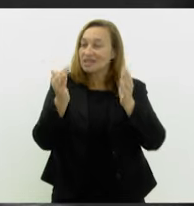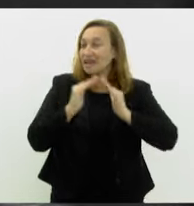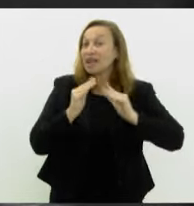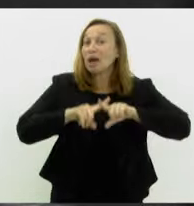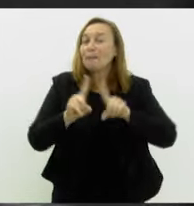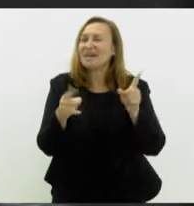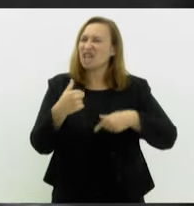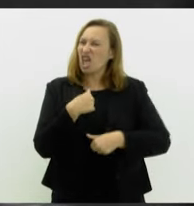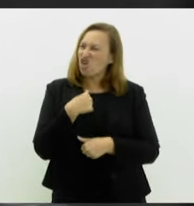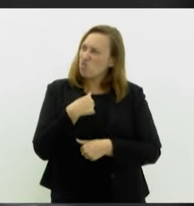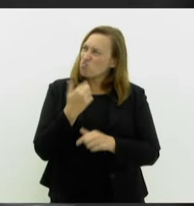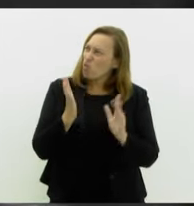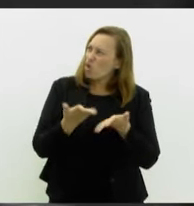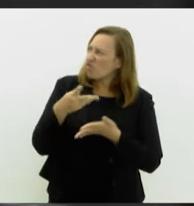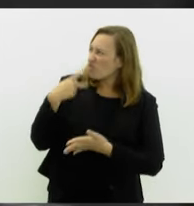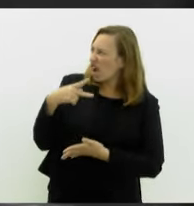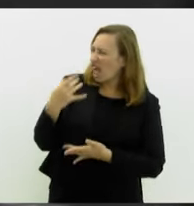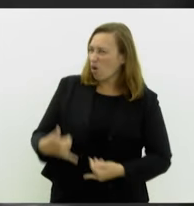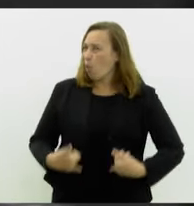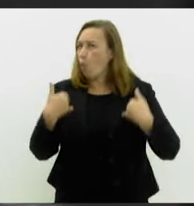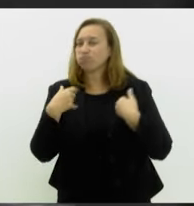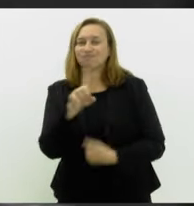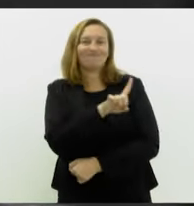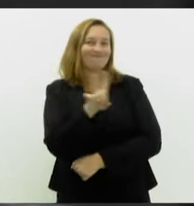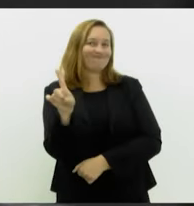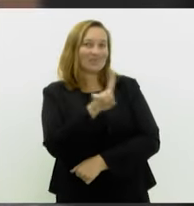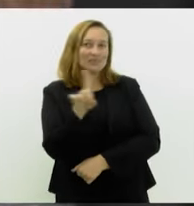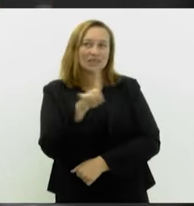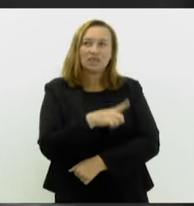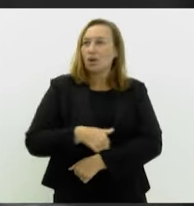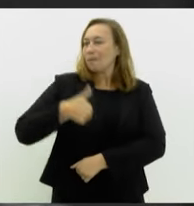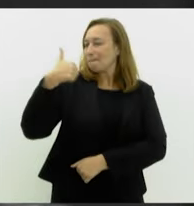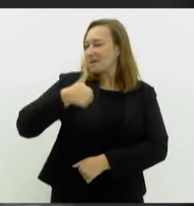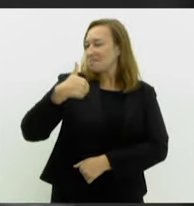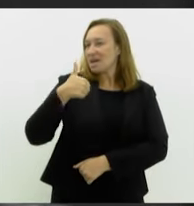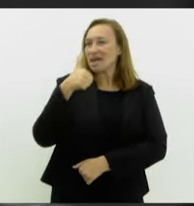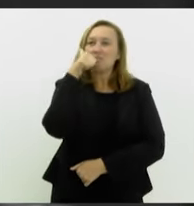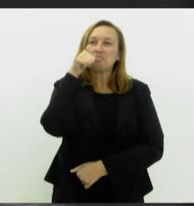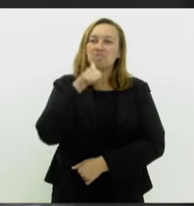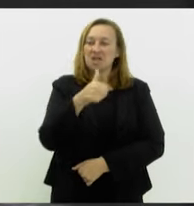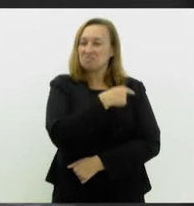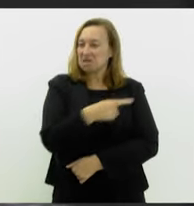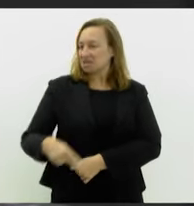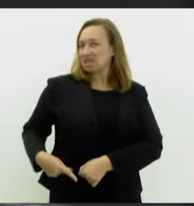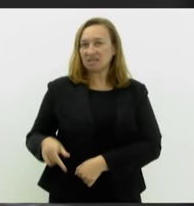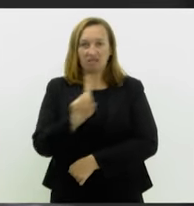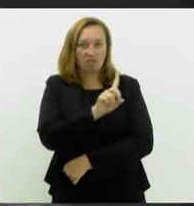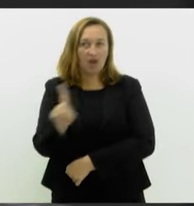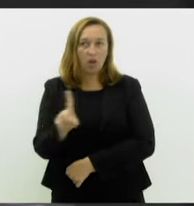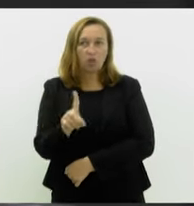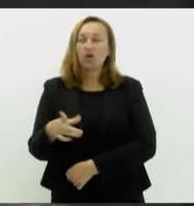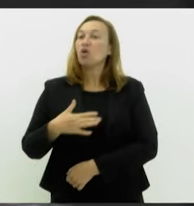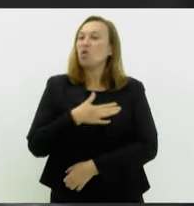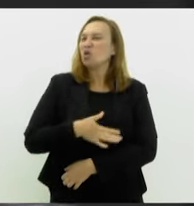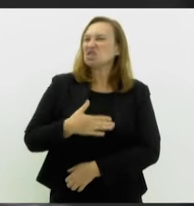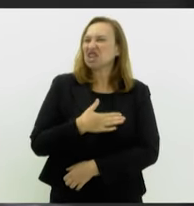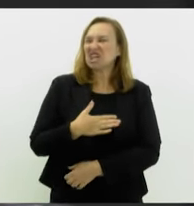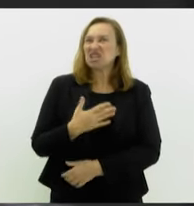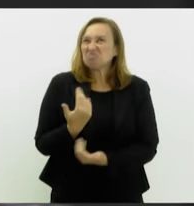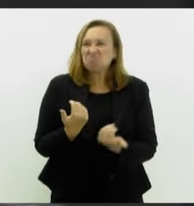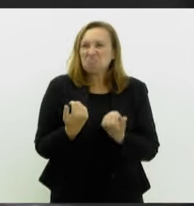hoje eu não falo isso com orgulho n sou a primeira mulher presidenta eh eu gostaria de não ter que